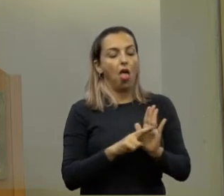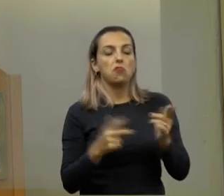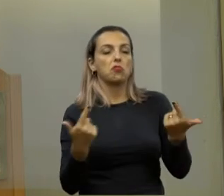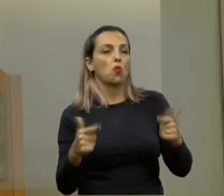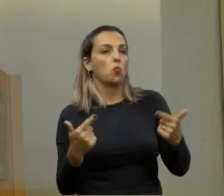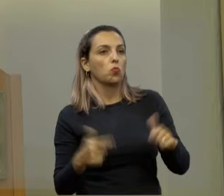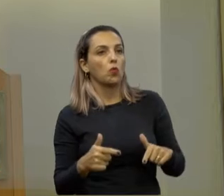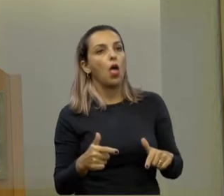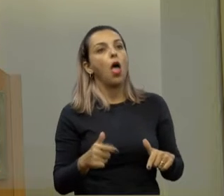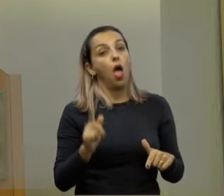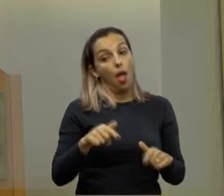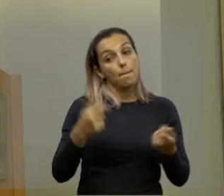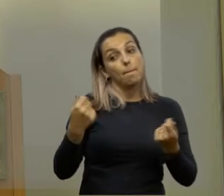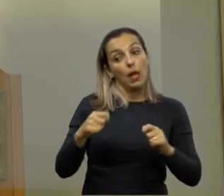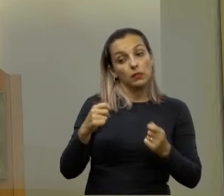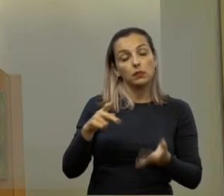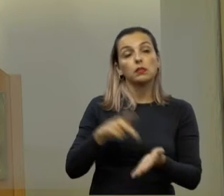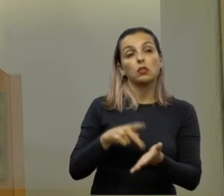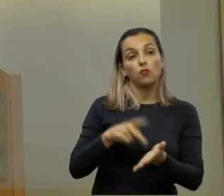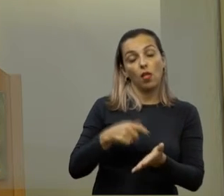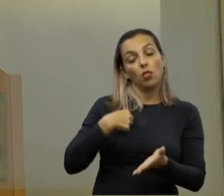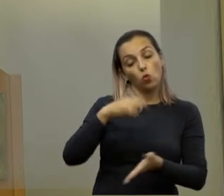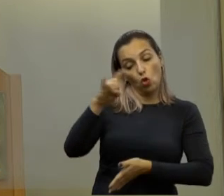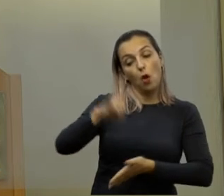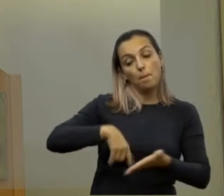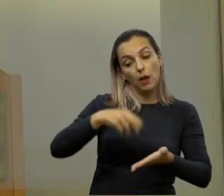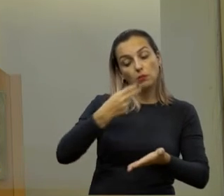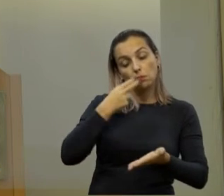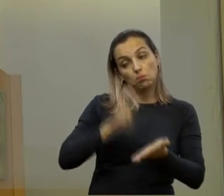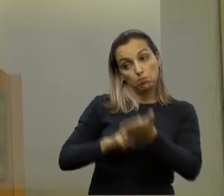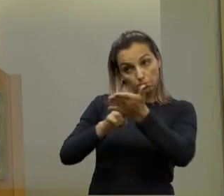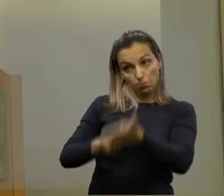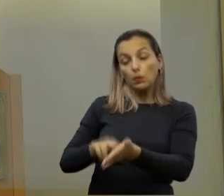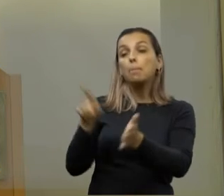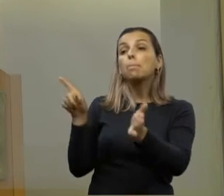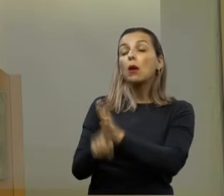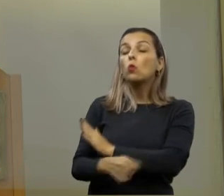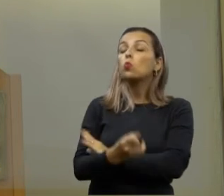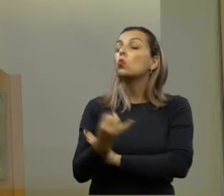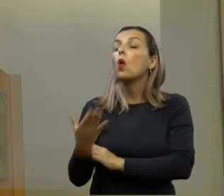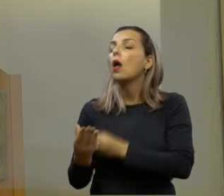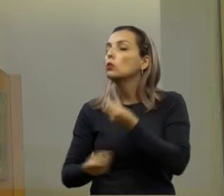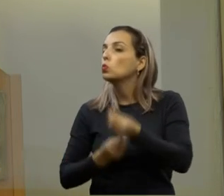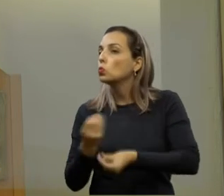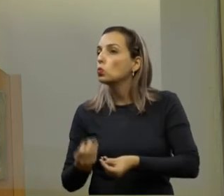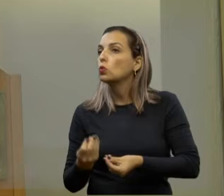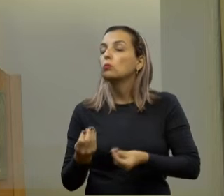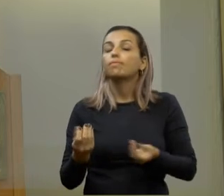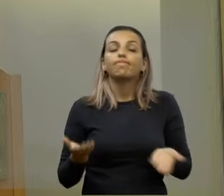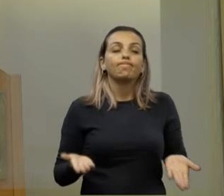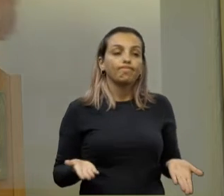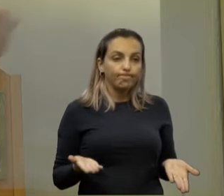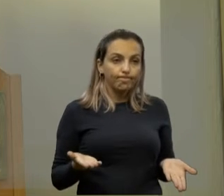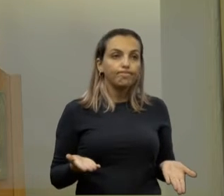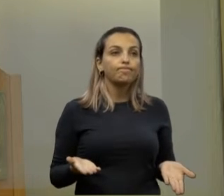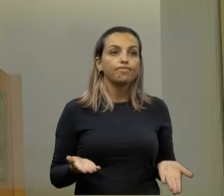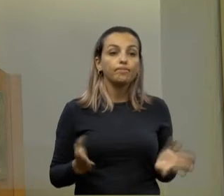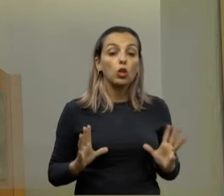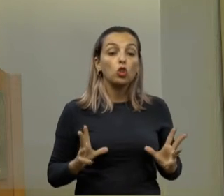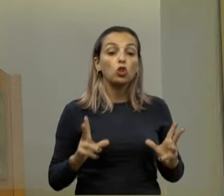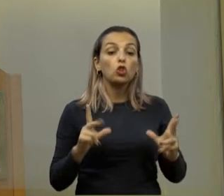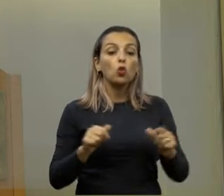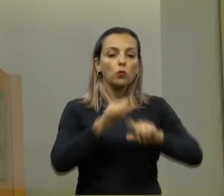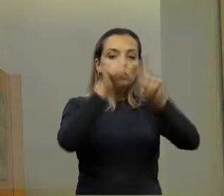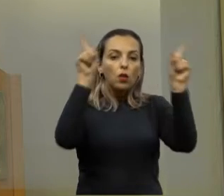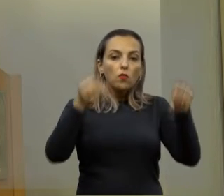é preciso eu vou inclusive fazer documento nesse sentido perguntando Quais são esses critérios e simplesmente deixando